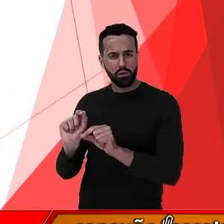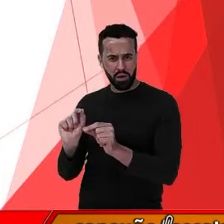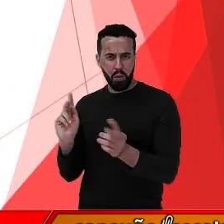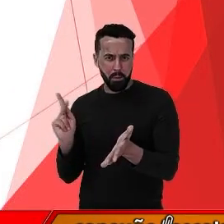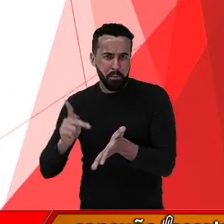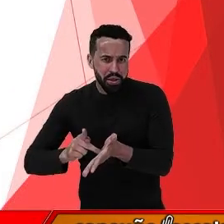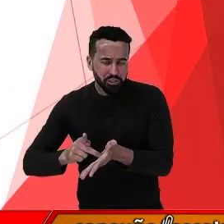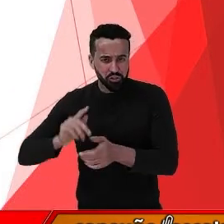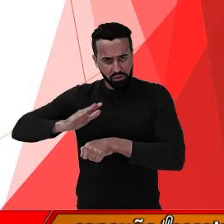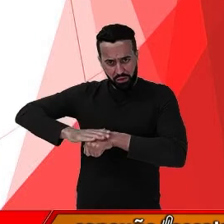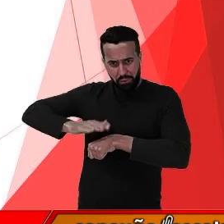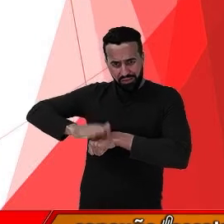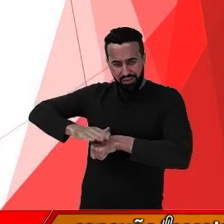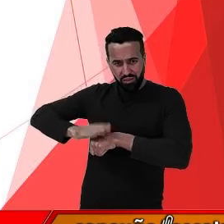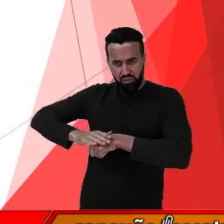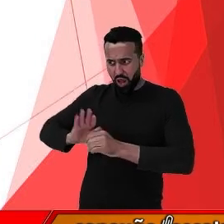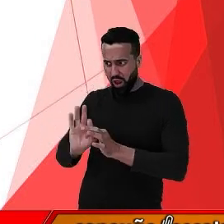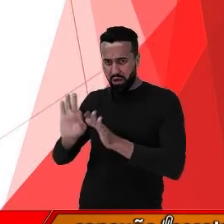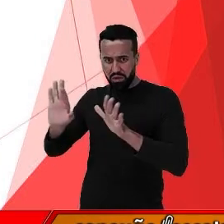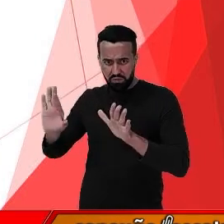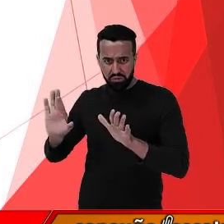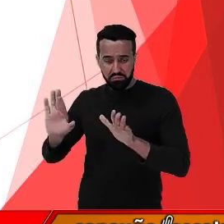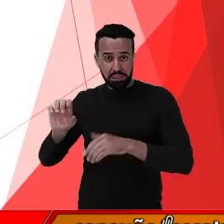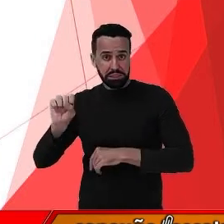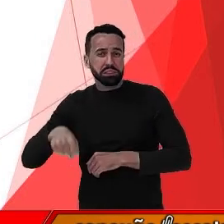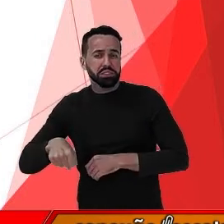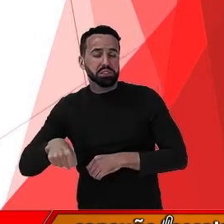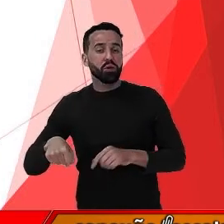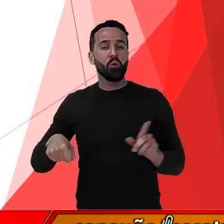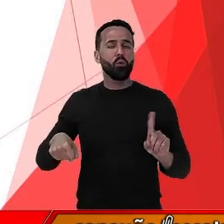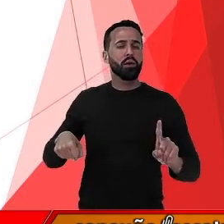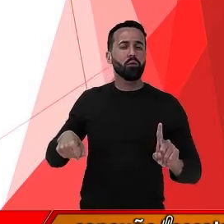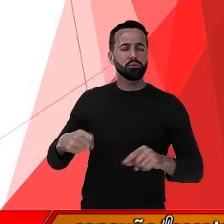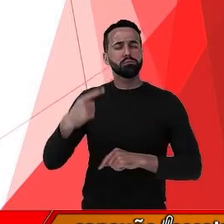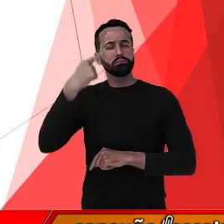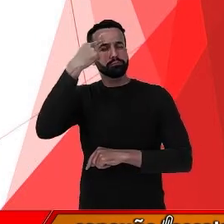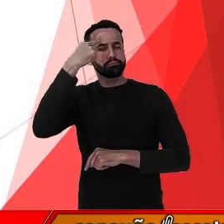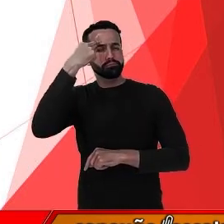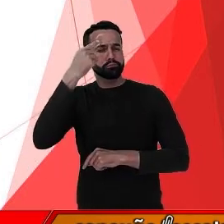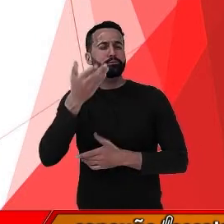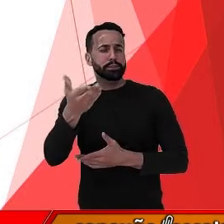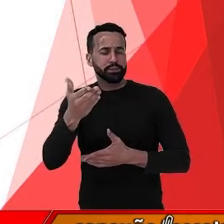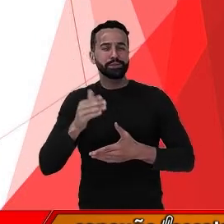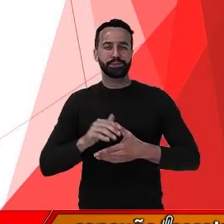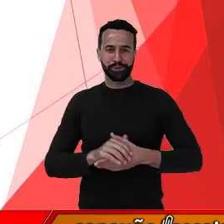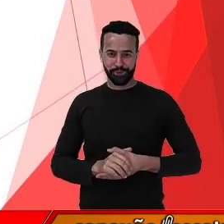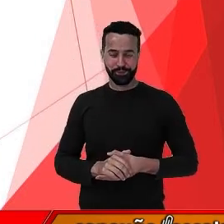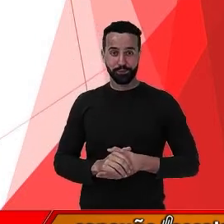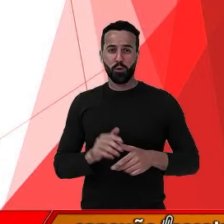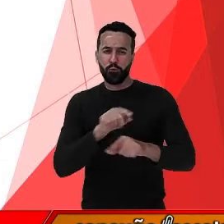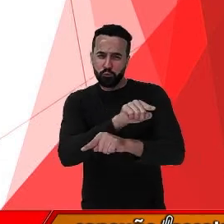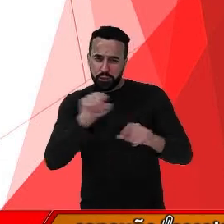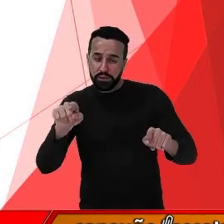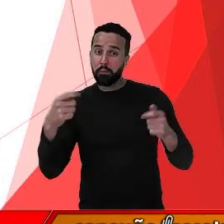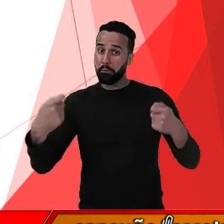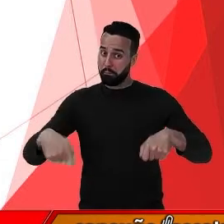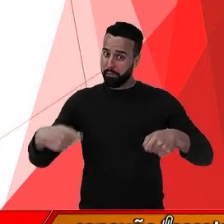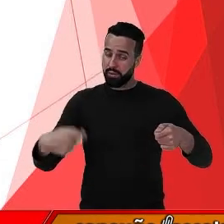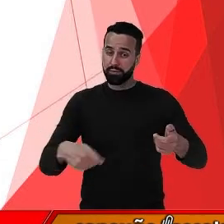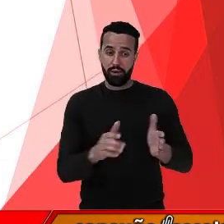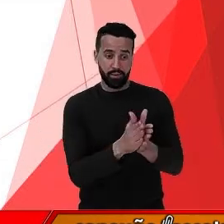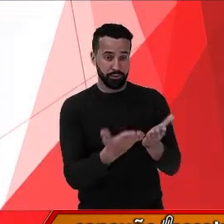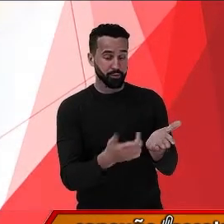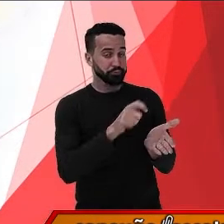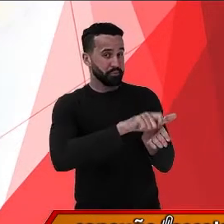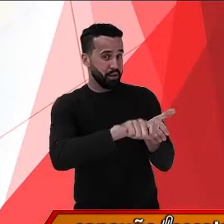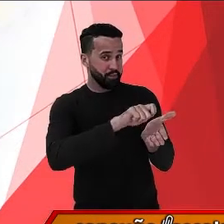realmente independentes? Sim ou não? Pensa bem. Moçada, registra a resposta aí no seu